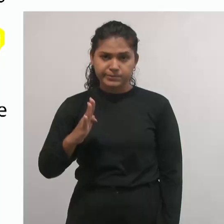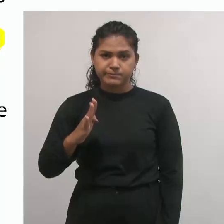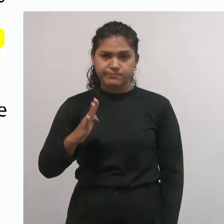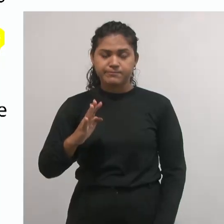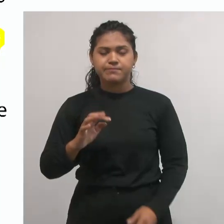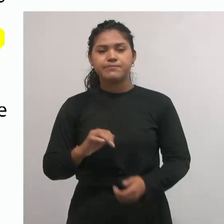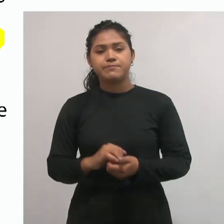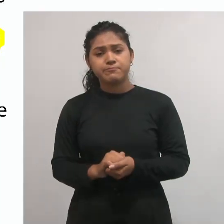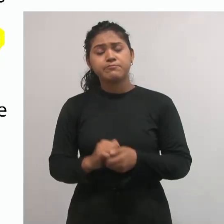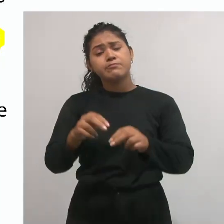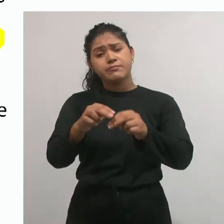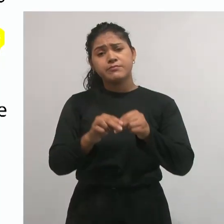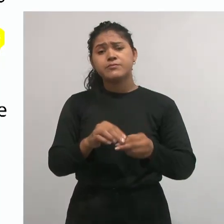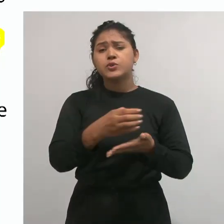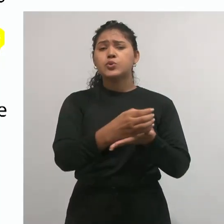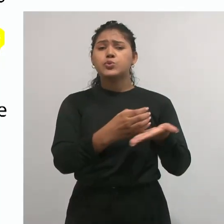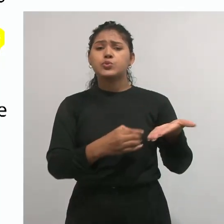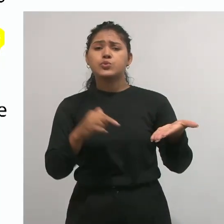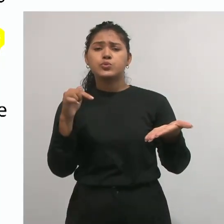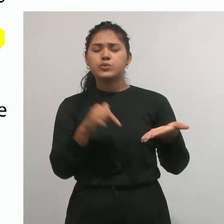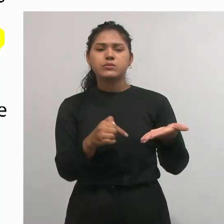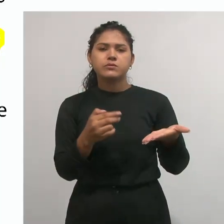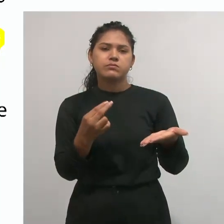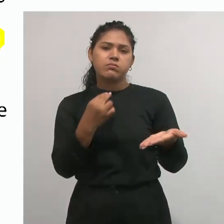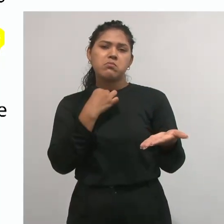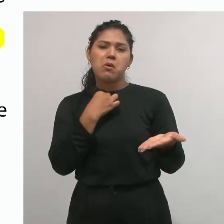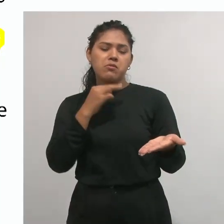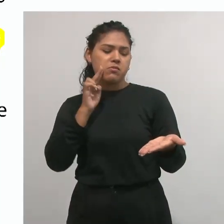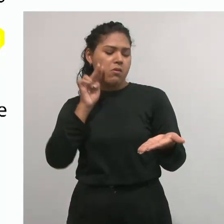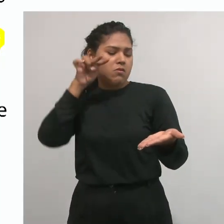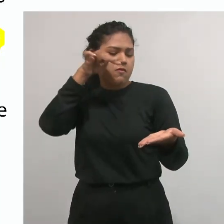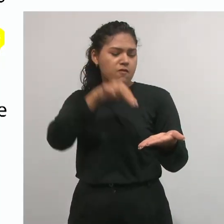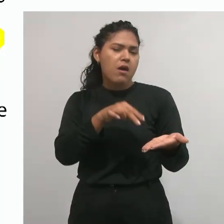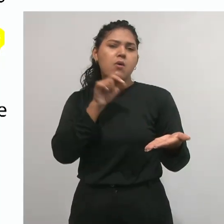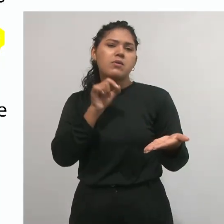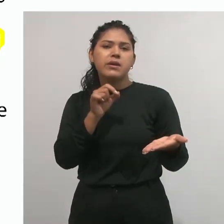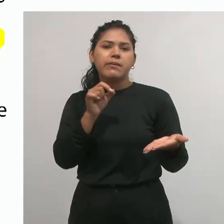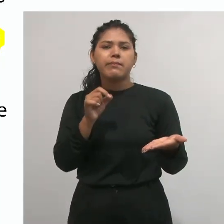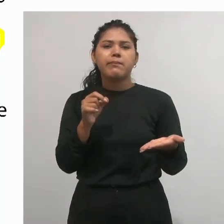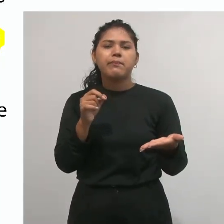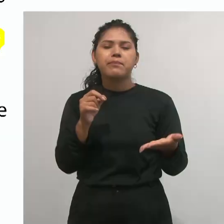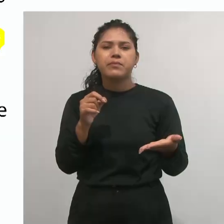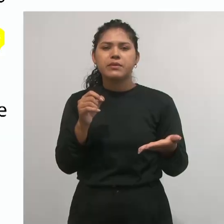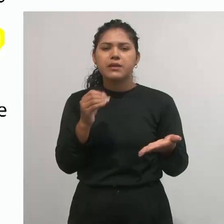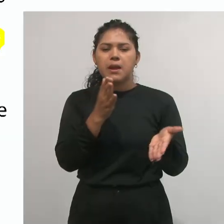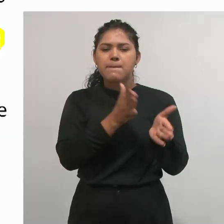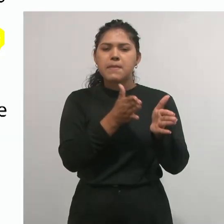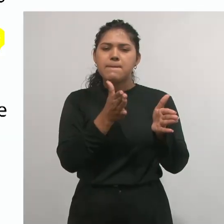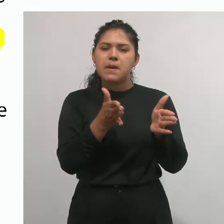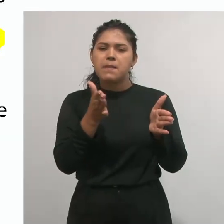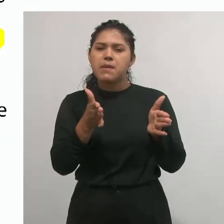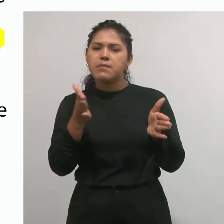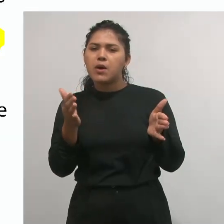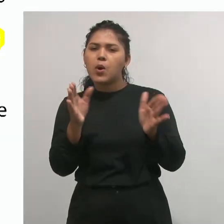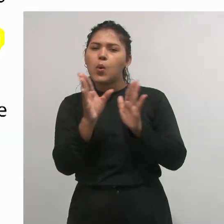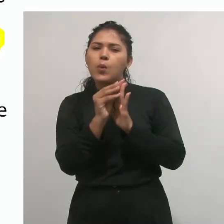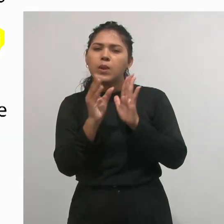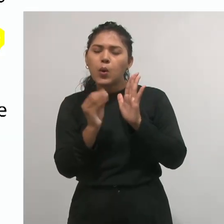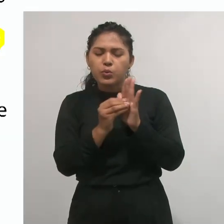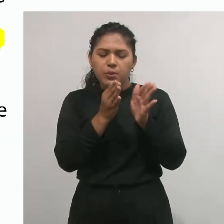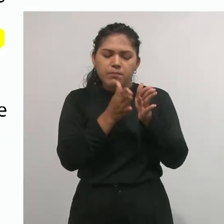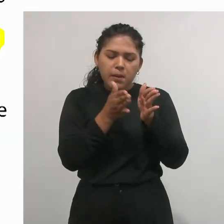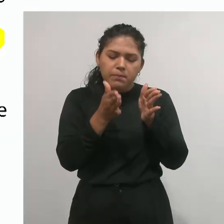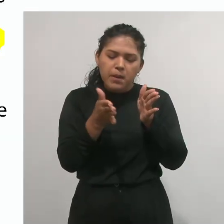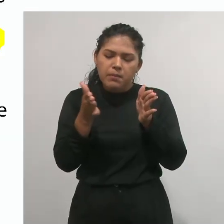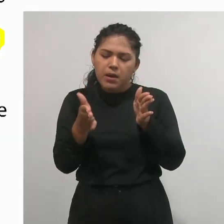Amazônia. Então, o currículo ele não deve ser visto apenas como um seriado de currículos,